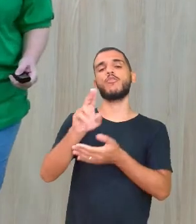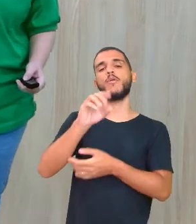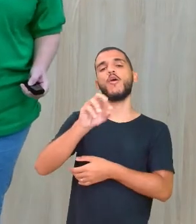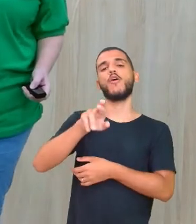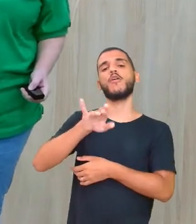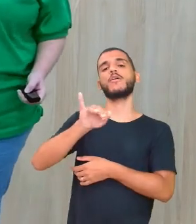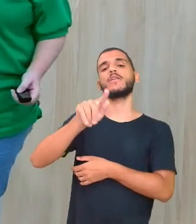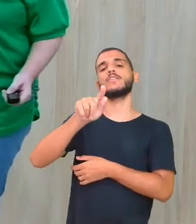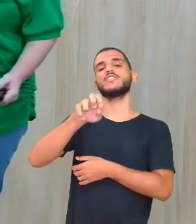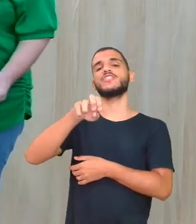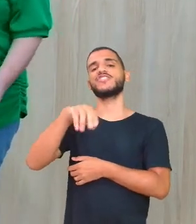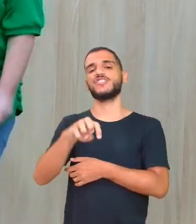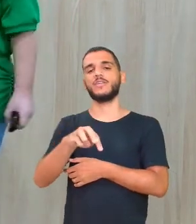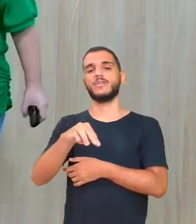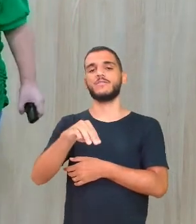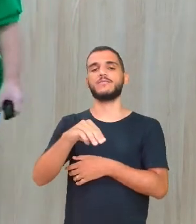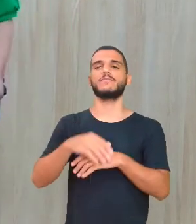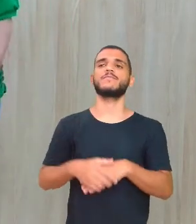vai ser o 0, 0.